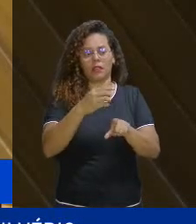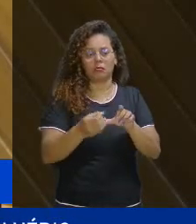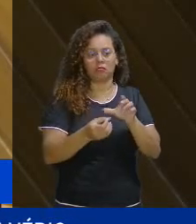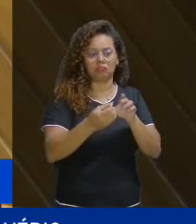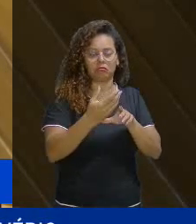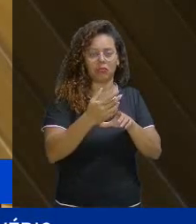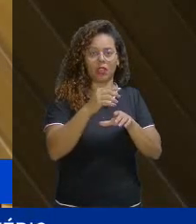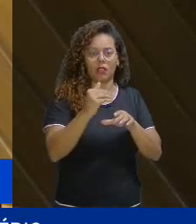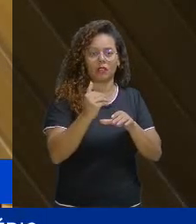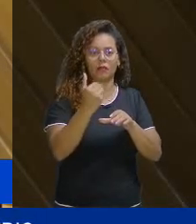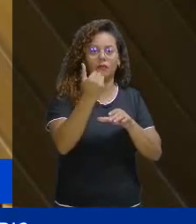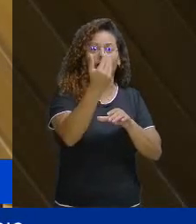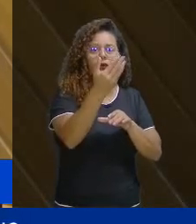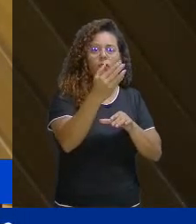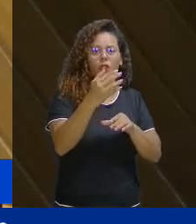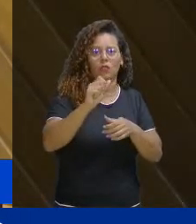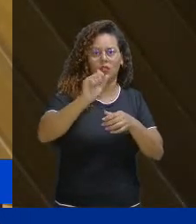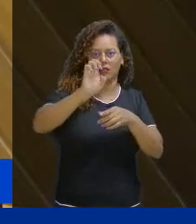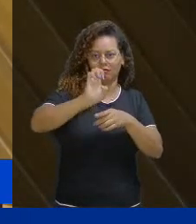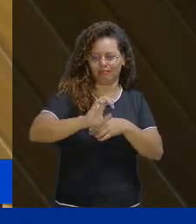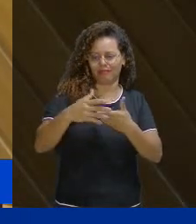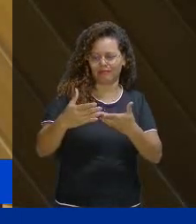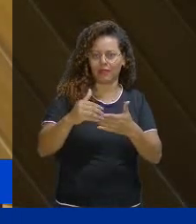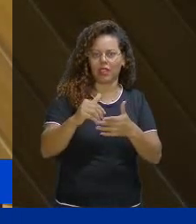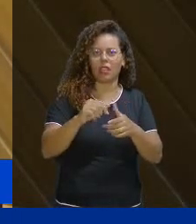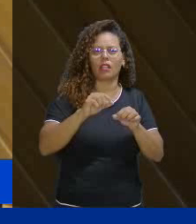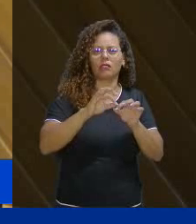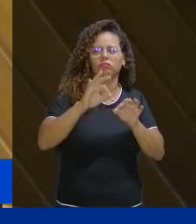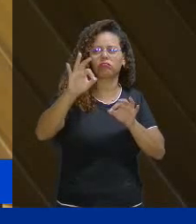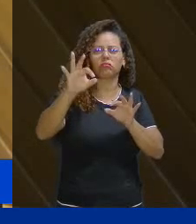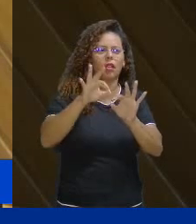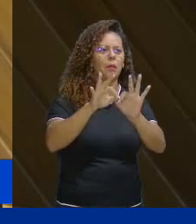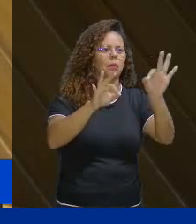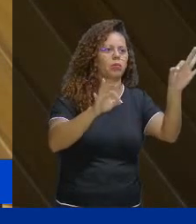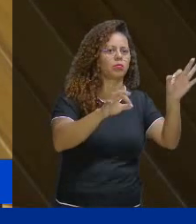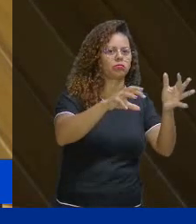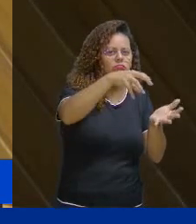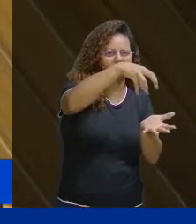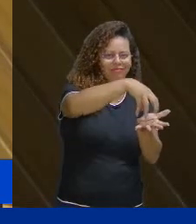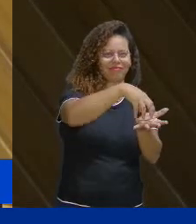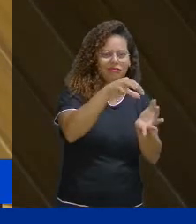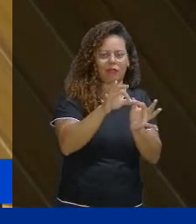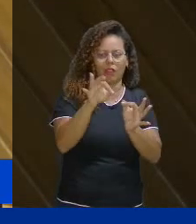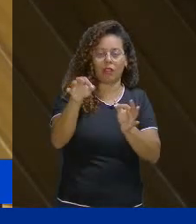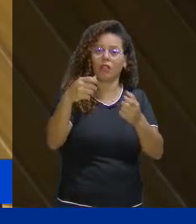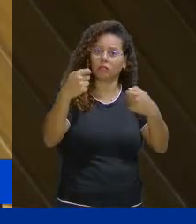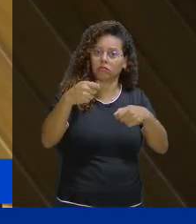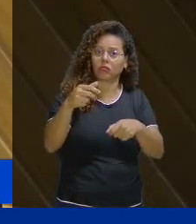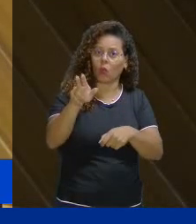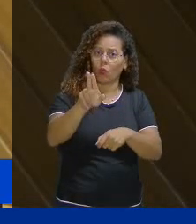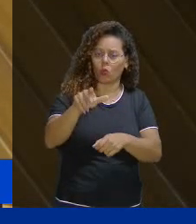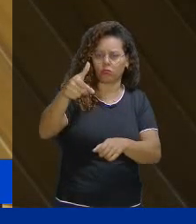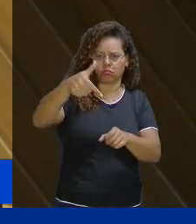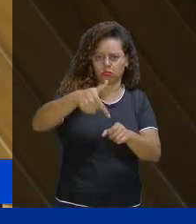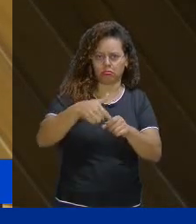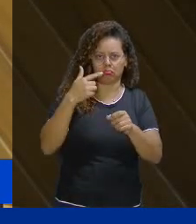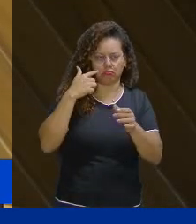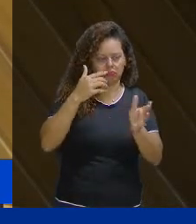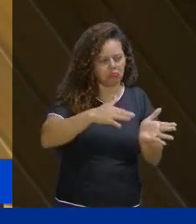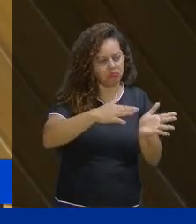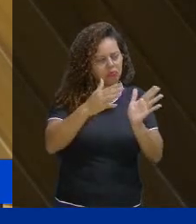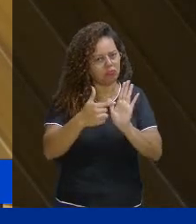do interior do Estado, em que as localidades são distantes da sede do município, como demonstrado pela